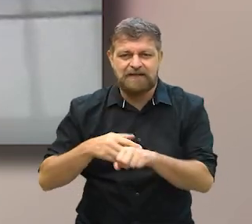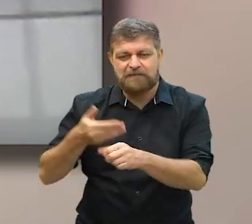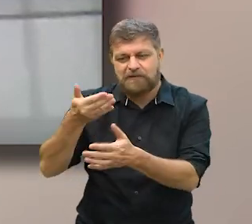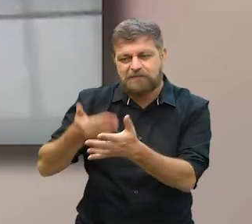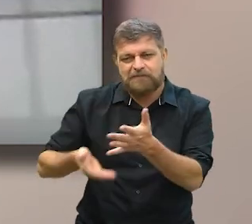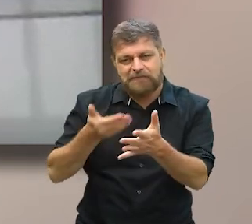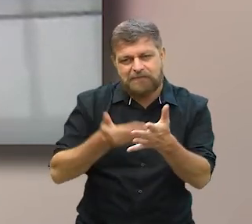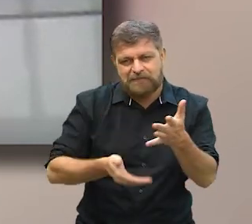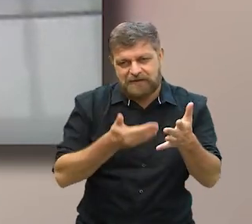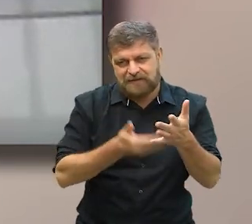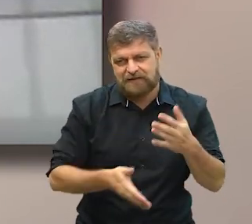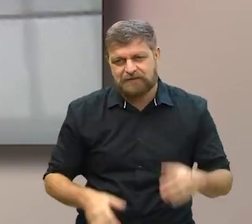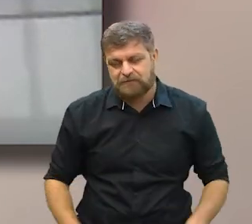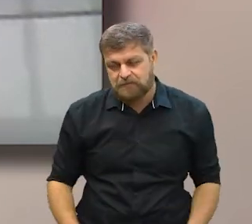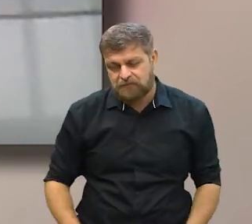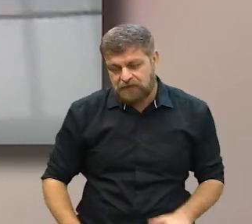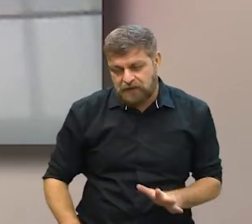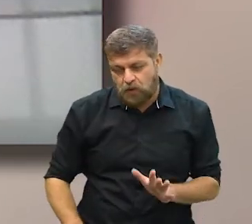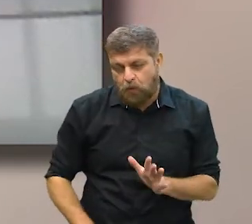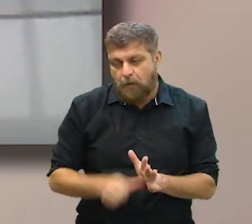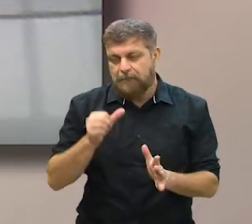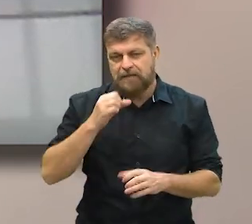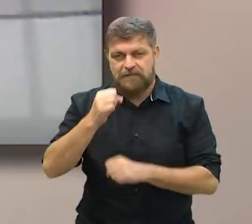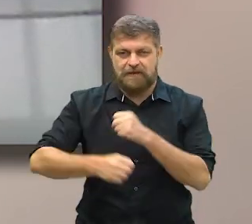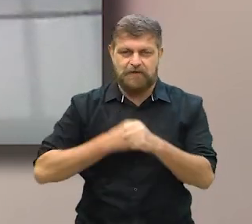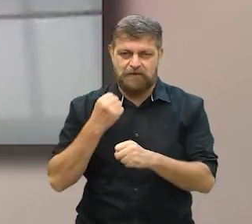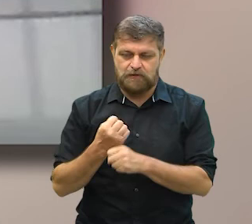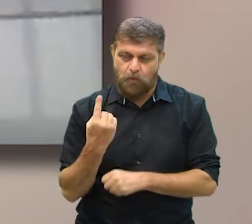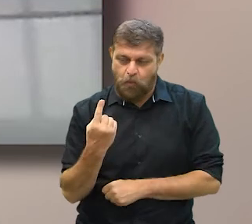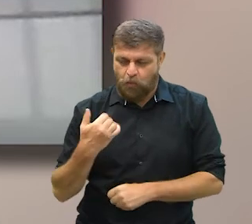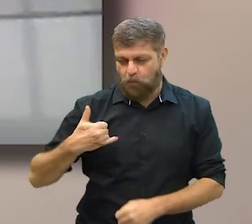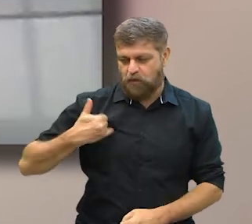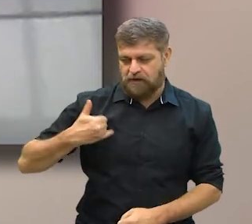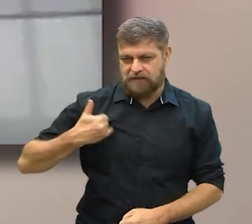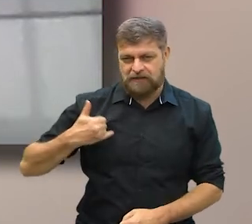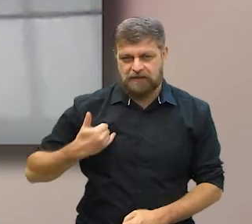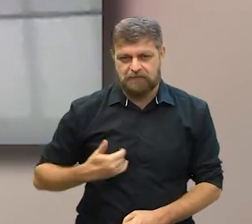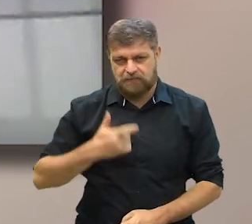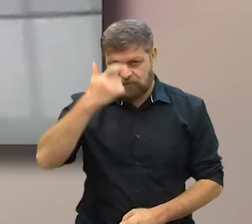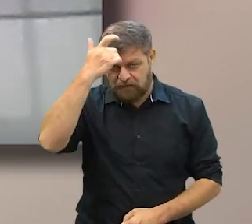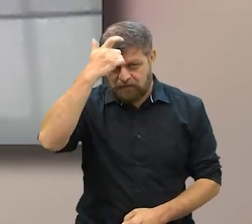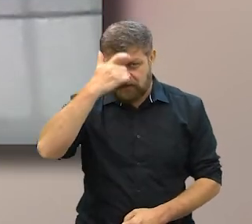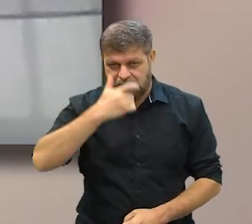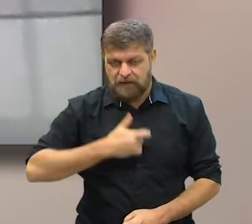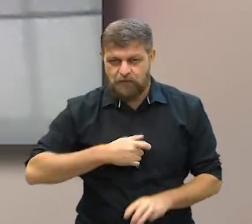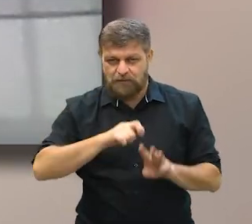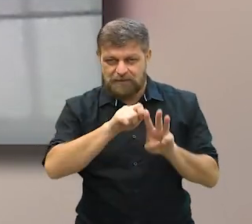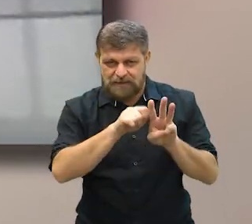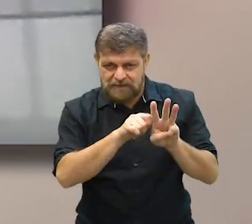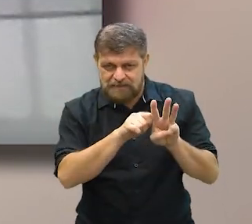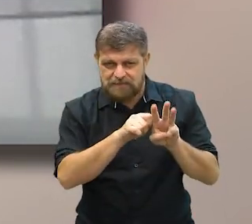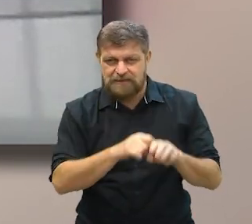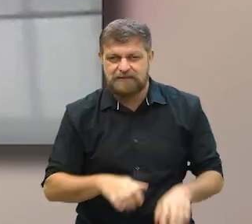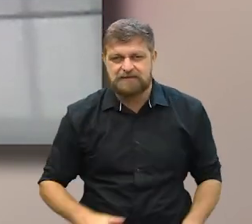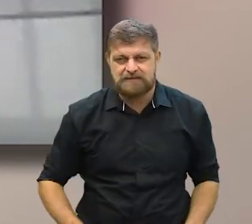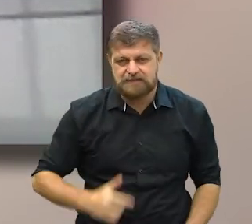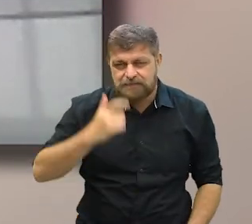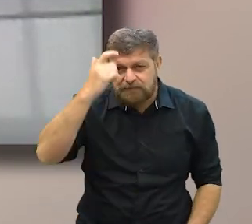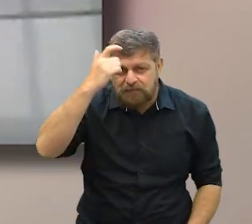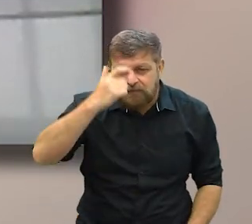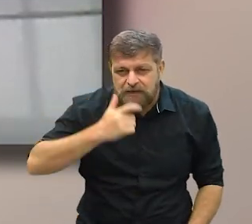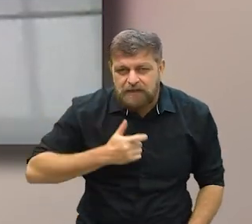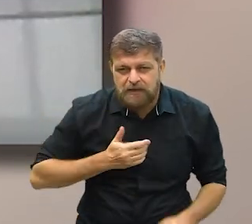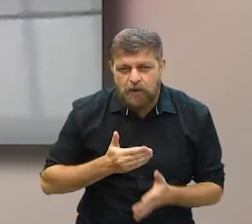desperdiçar, né, o primeiro ano. Então, o que eu faço é, a partir de 2, 3 meses, normalmente para nós estamos bem,